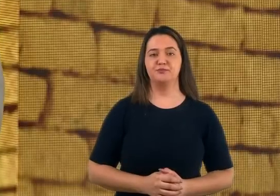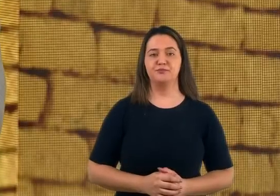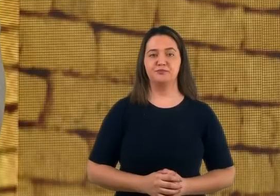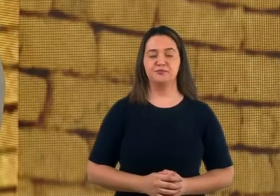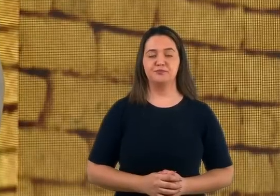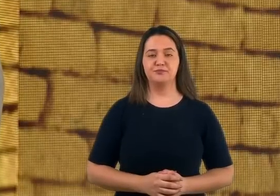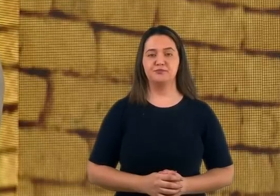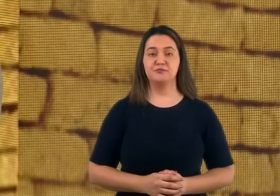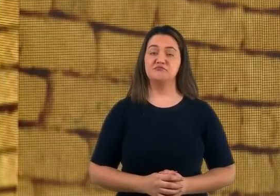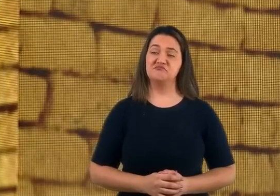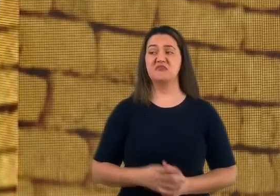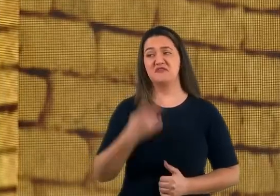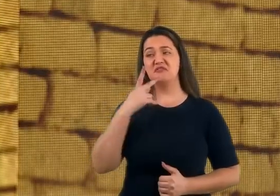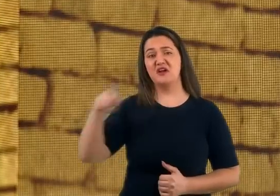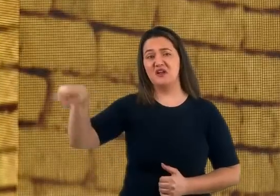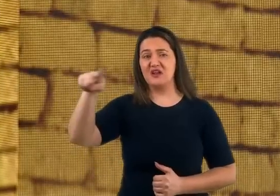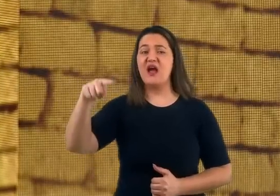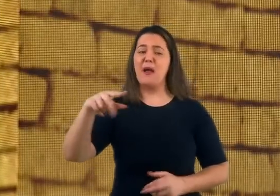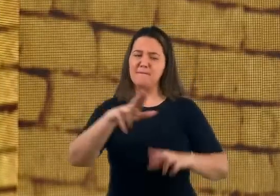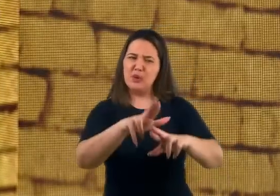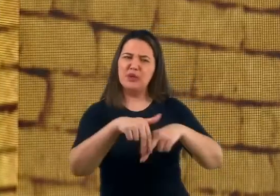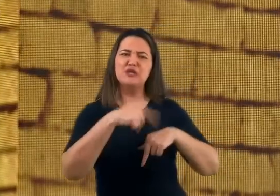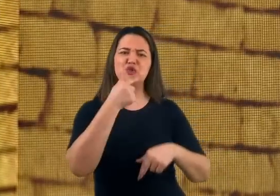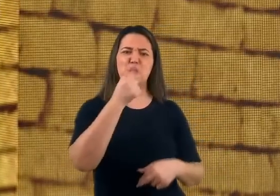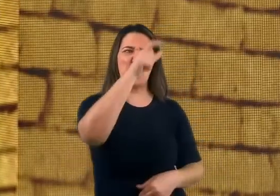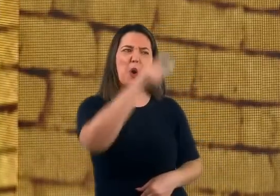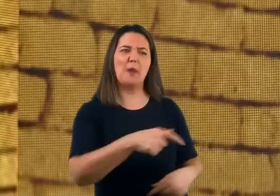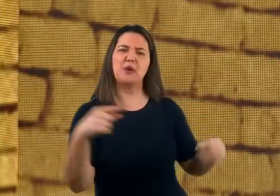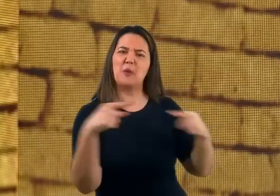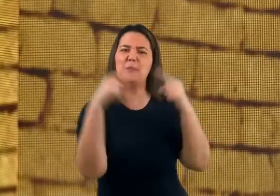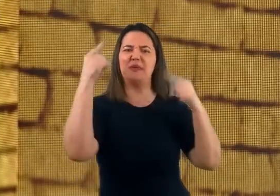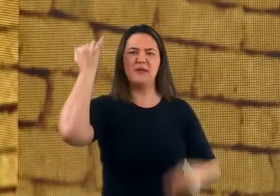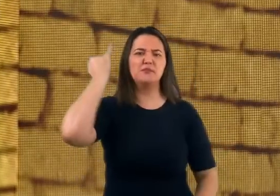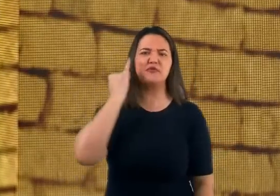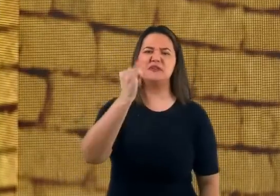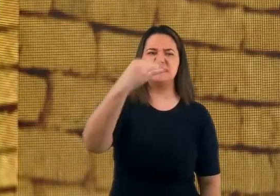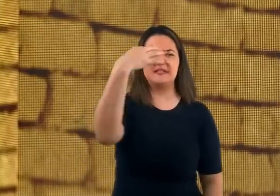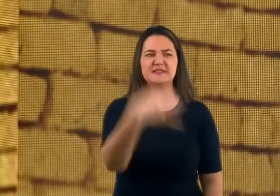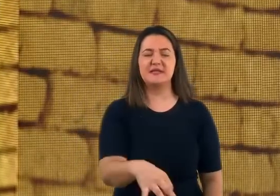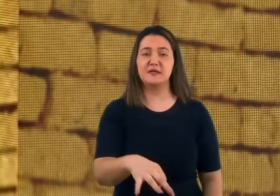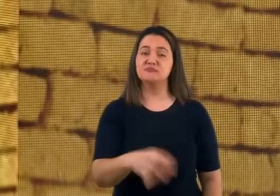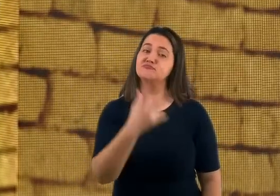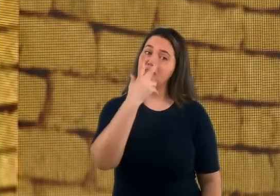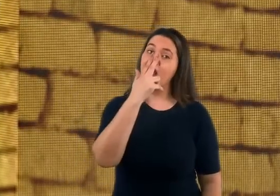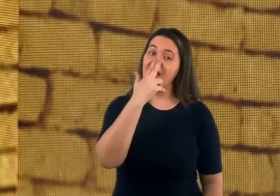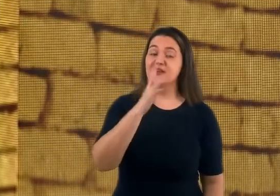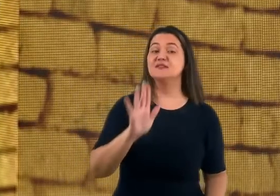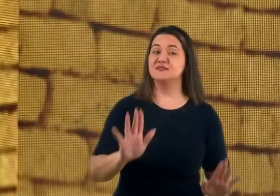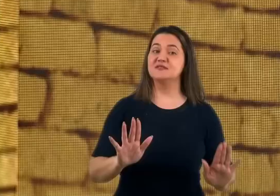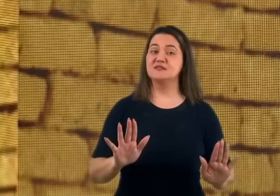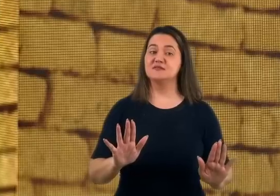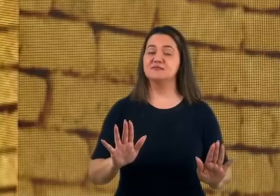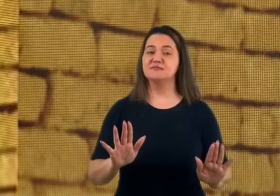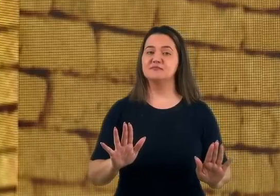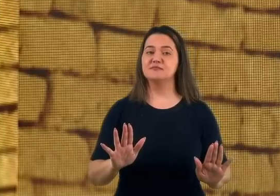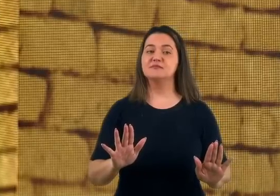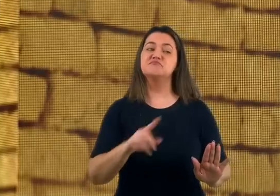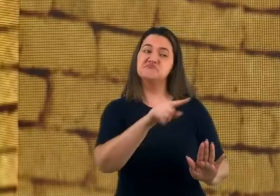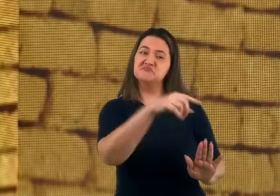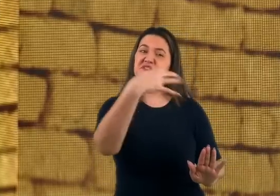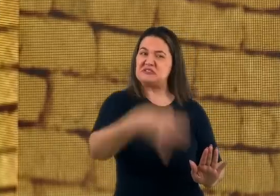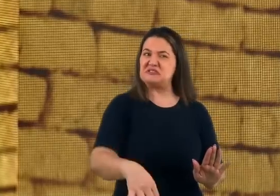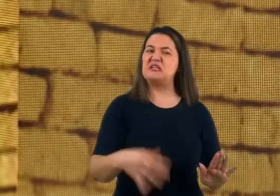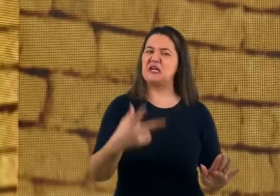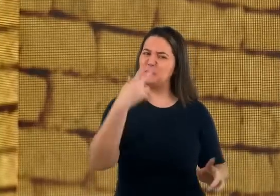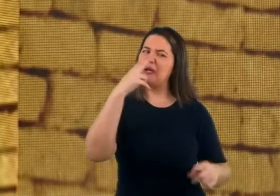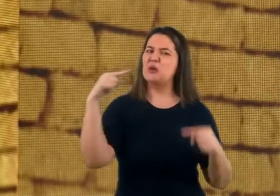Ora, de fato, olhando assim, num primeiro momento bem rápido, parece fazer sentido dizer que Antíoco Epifânio seria